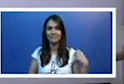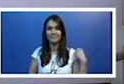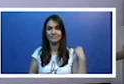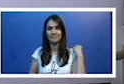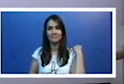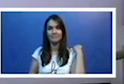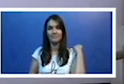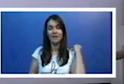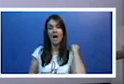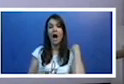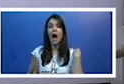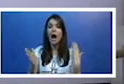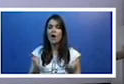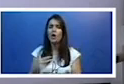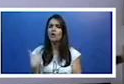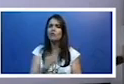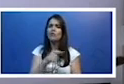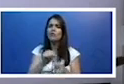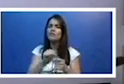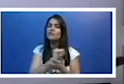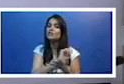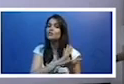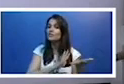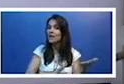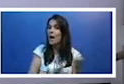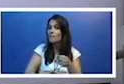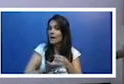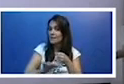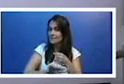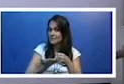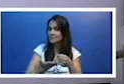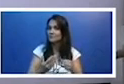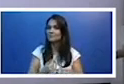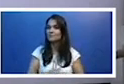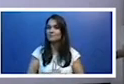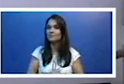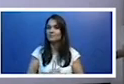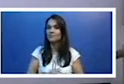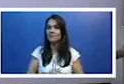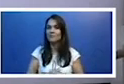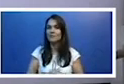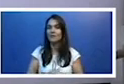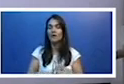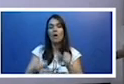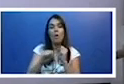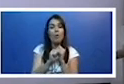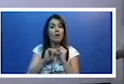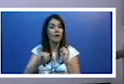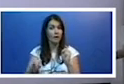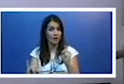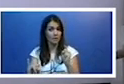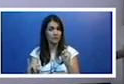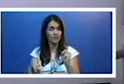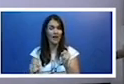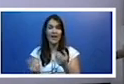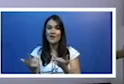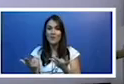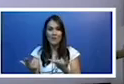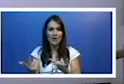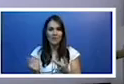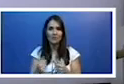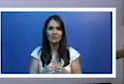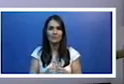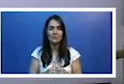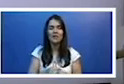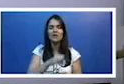Aqui vamos então fazer o exercício da base, né? Então aqui o cátion, que é o X+, é numericamente igual ao